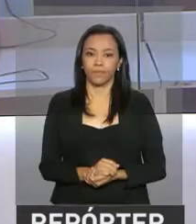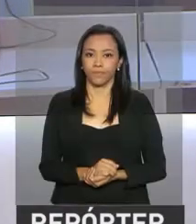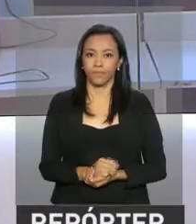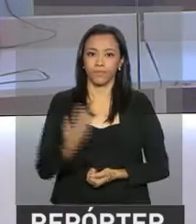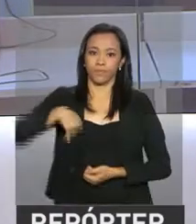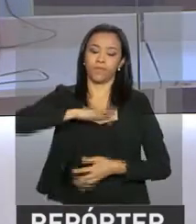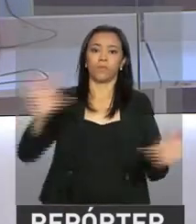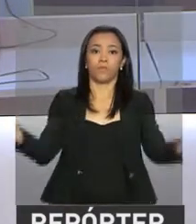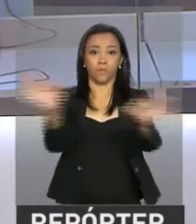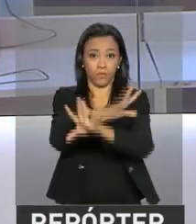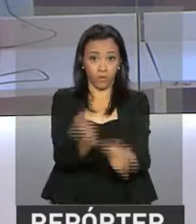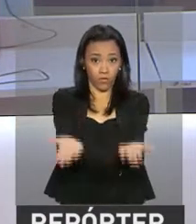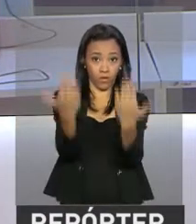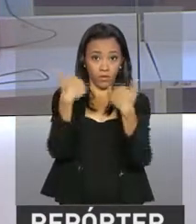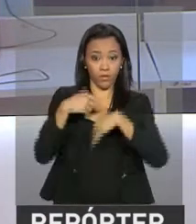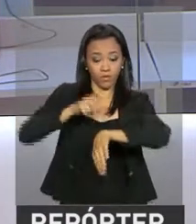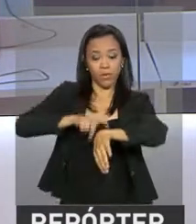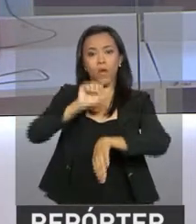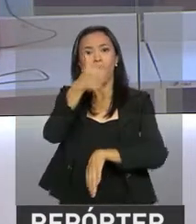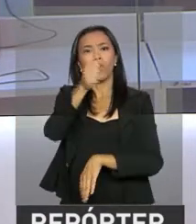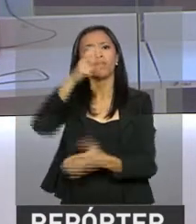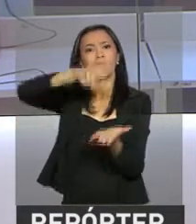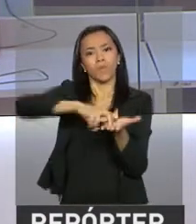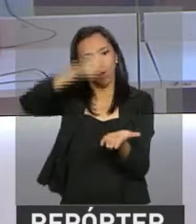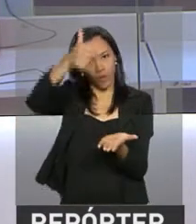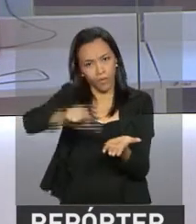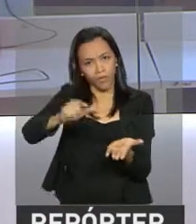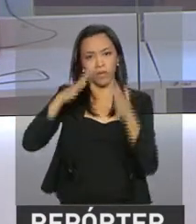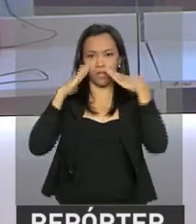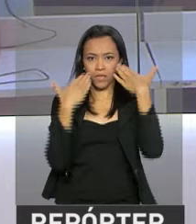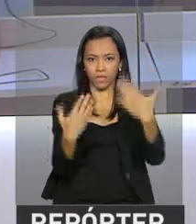Nós ficamos por aqui, voltamos às 11 da manhã na próxima edição